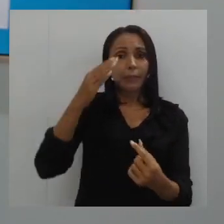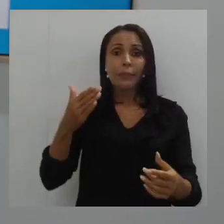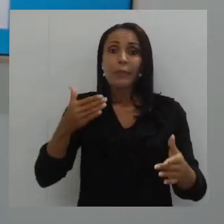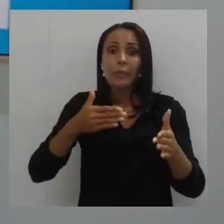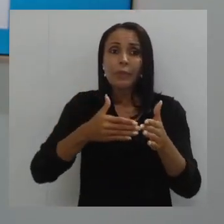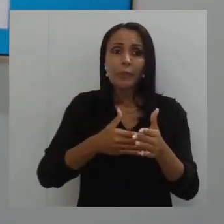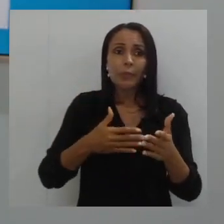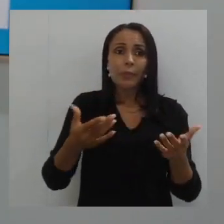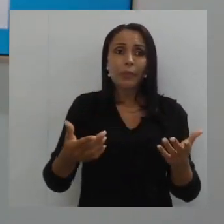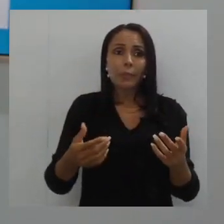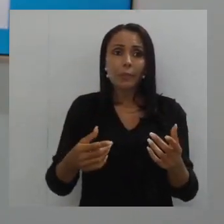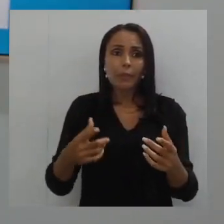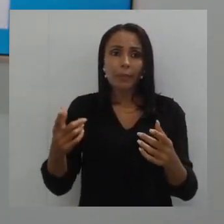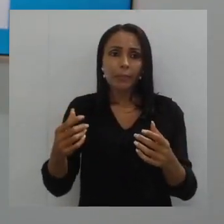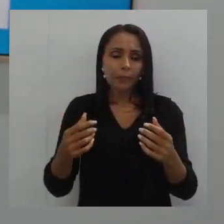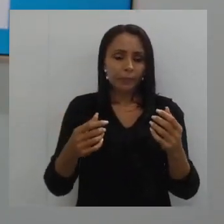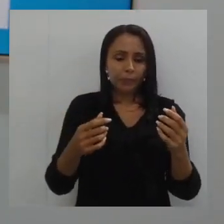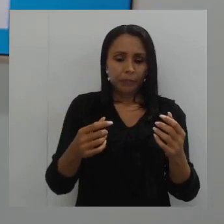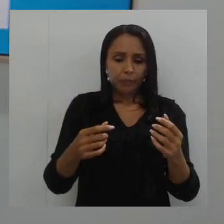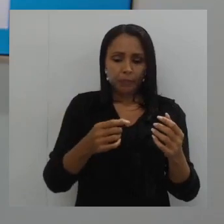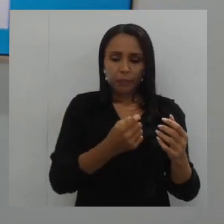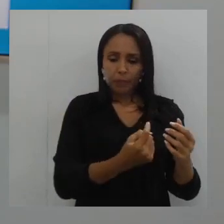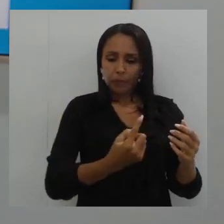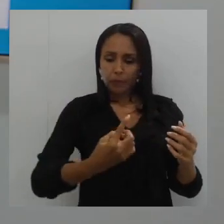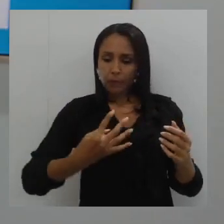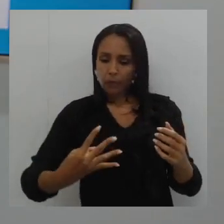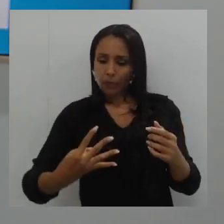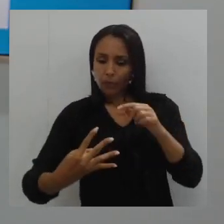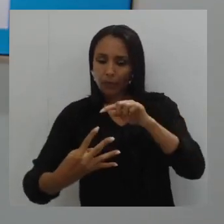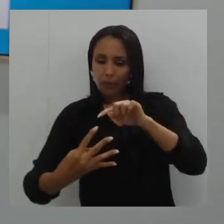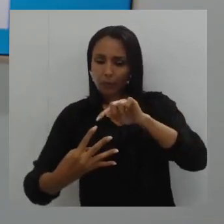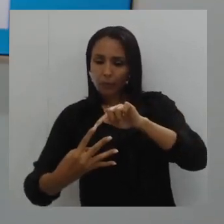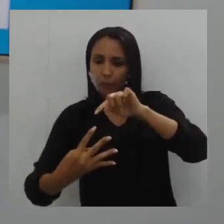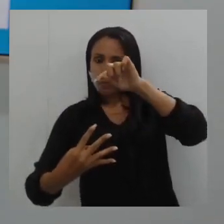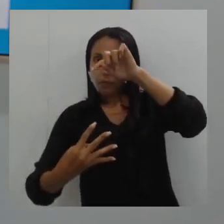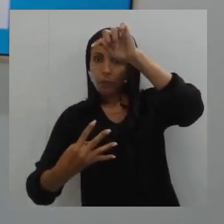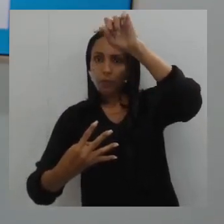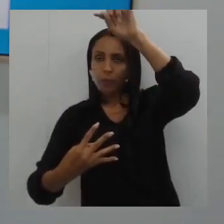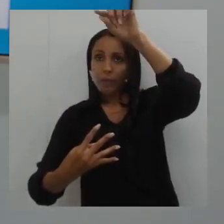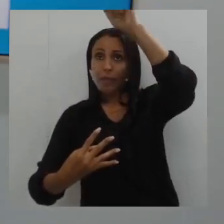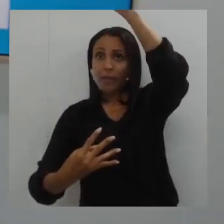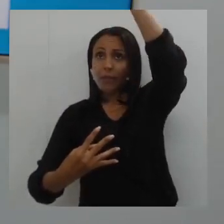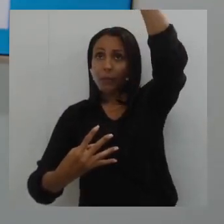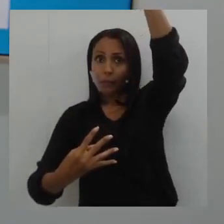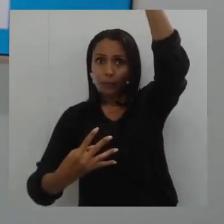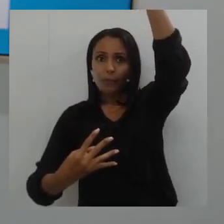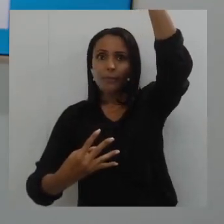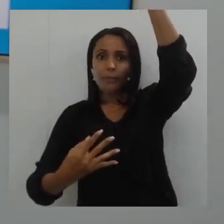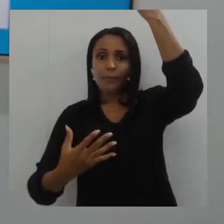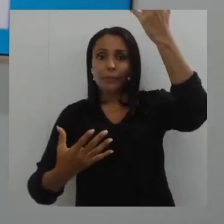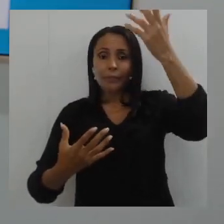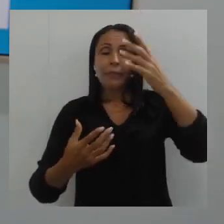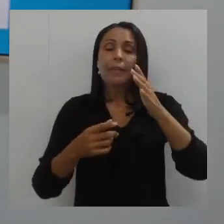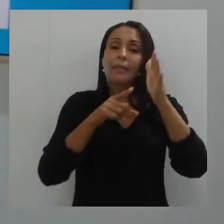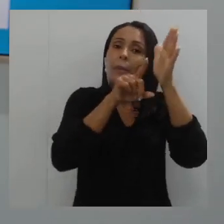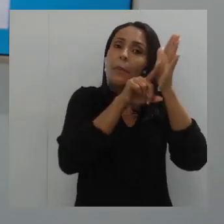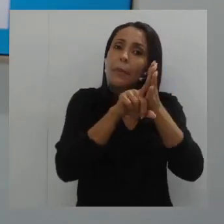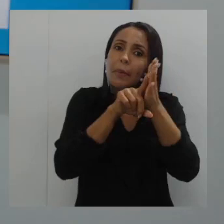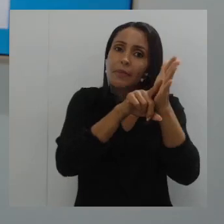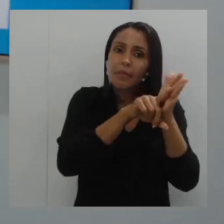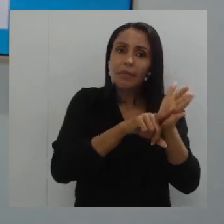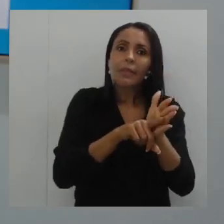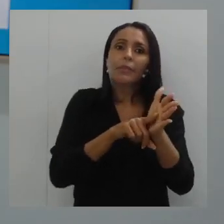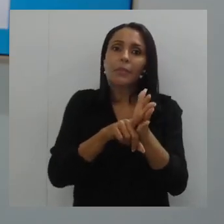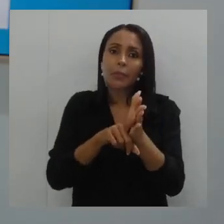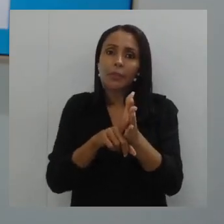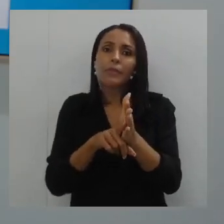a gente tem vai ser o quê? O ponto 4 e o ponto 14. Então, os cientistas, quando estão trabalhando com os